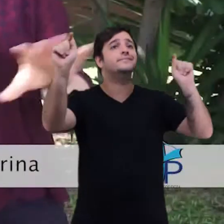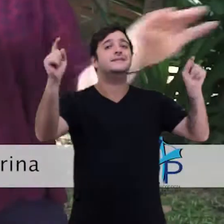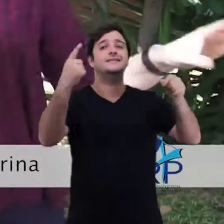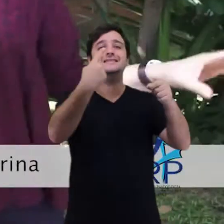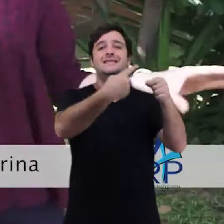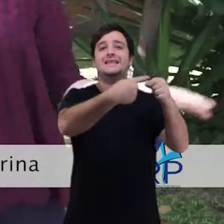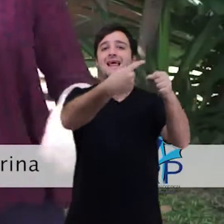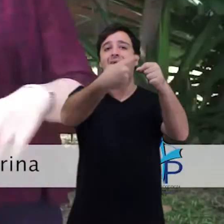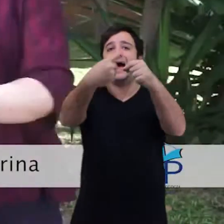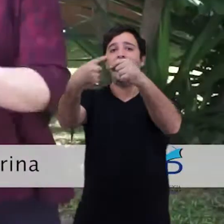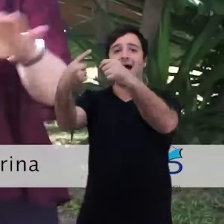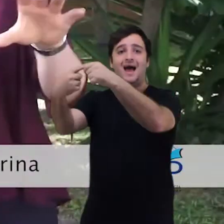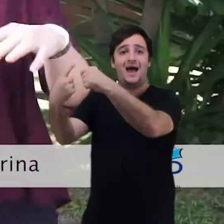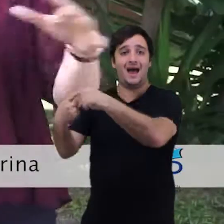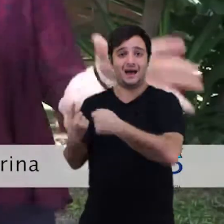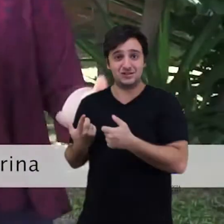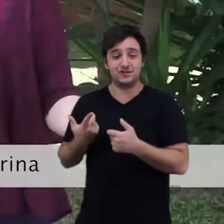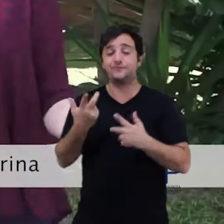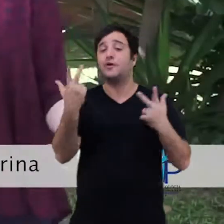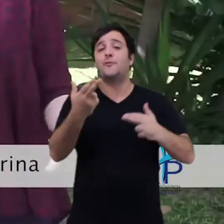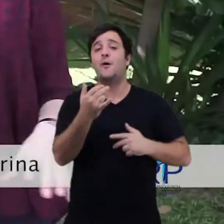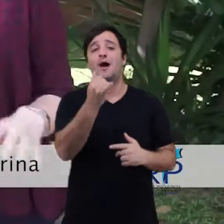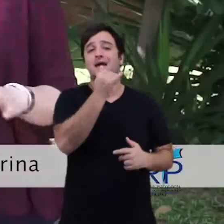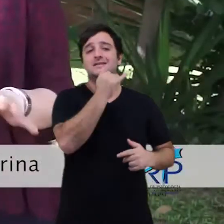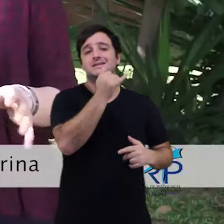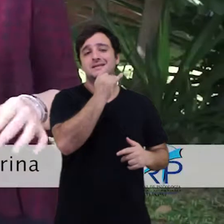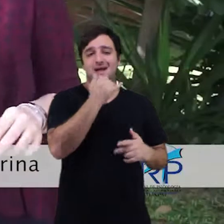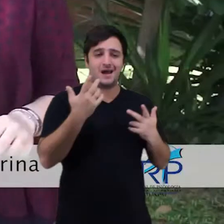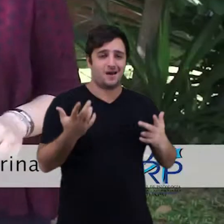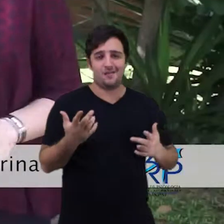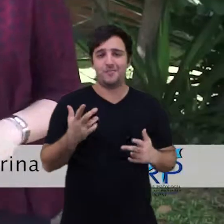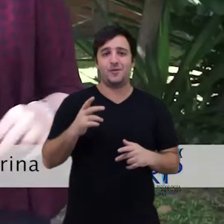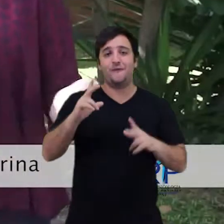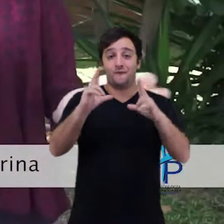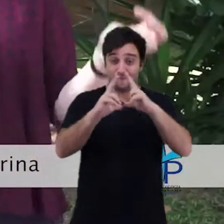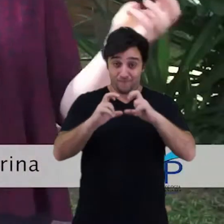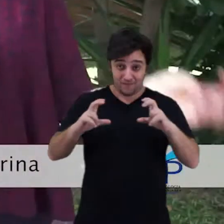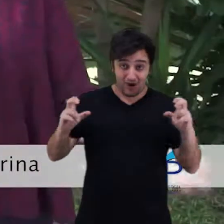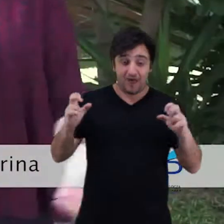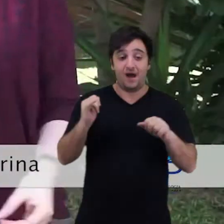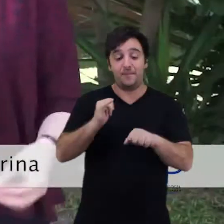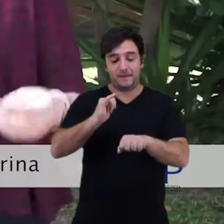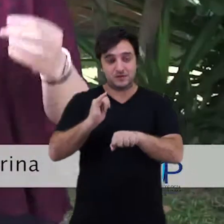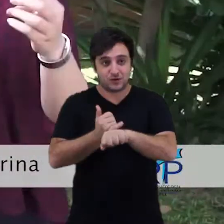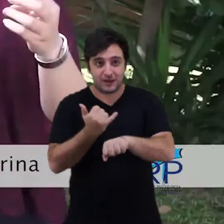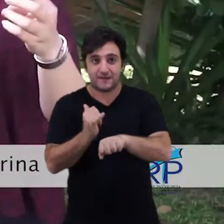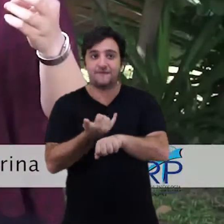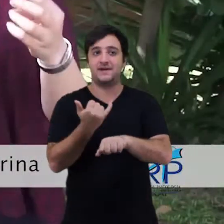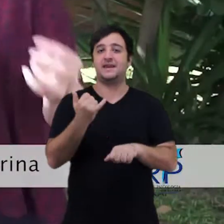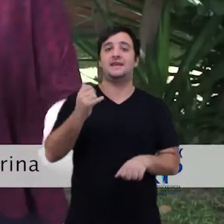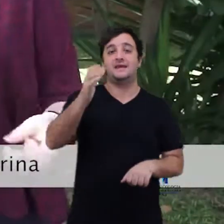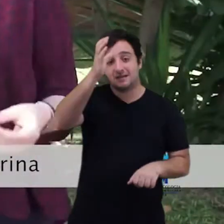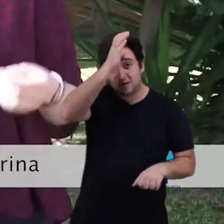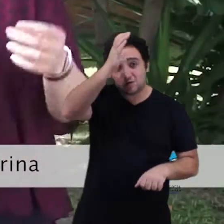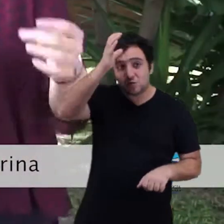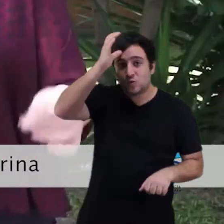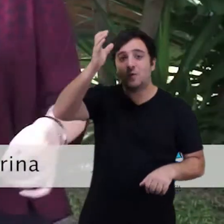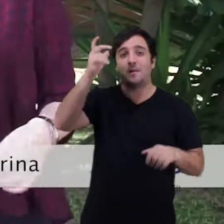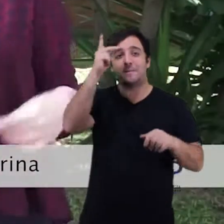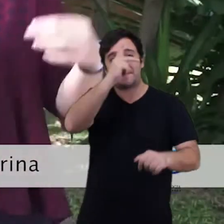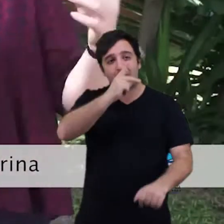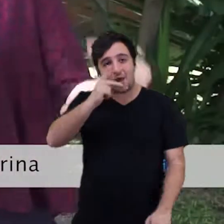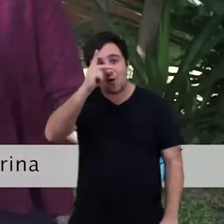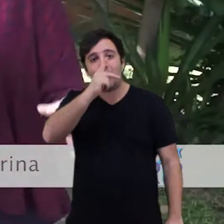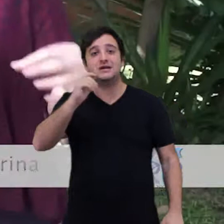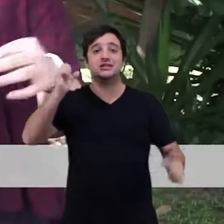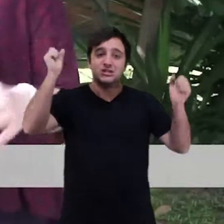pode pensar algumas cidades em que existem maiores concentrações de imigrantes refugiados. Por exemplo, Chapecó, a cidade de Palhoça, a cidade